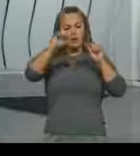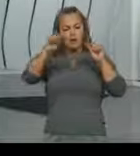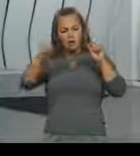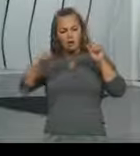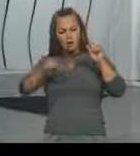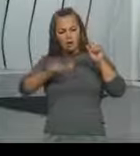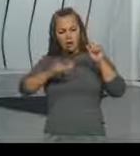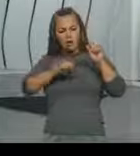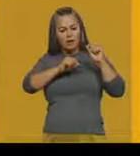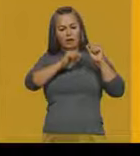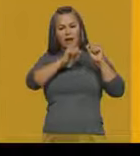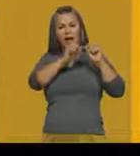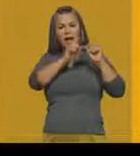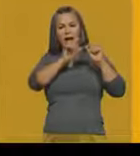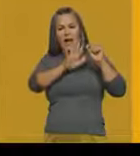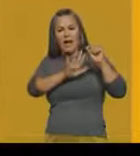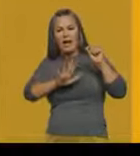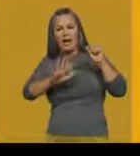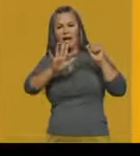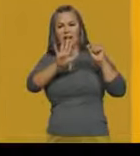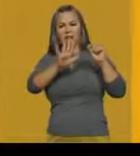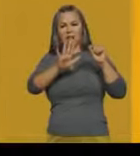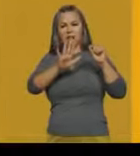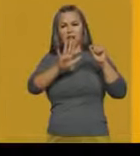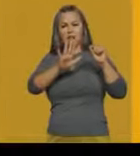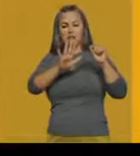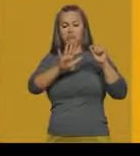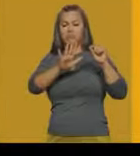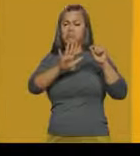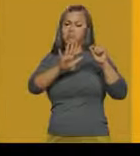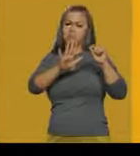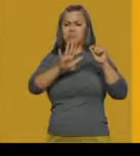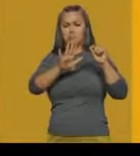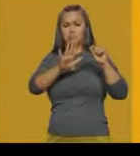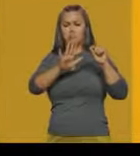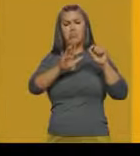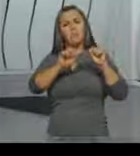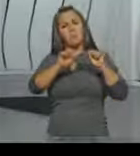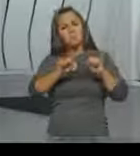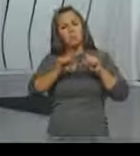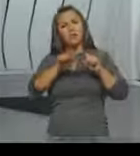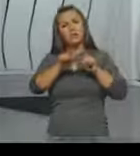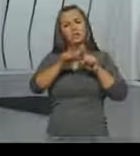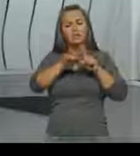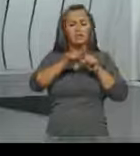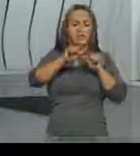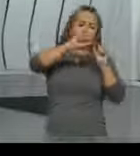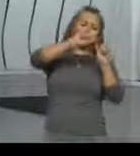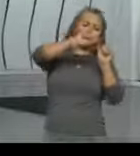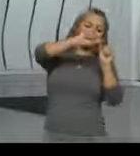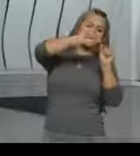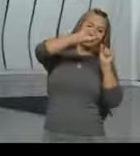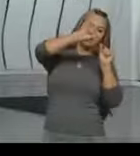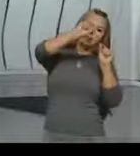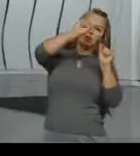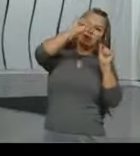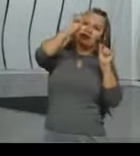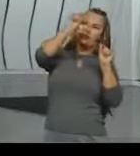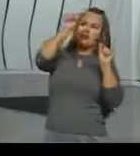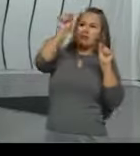circunferência. Eu também posso achar também o seu contorno, ou a volta de um círculo. Qual que é o tamanho